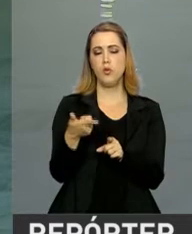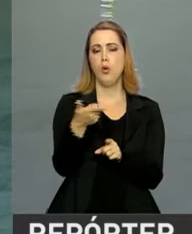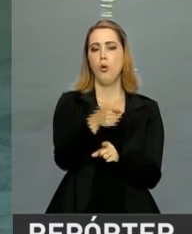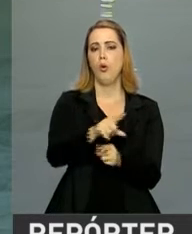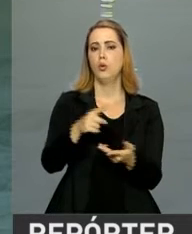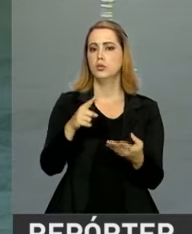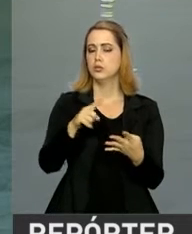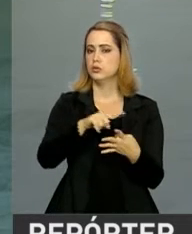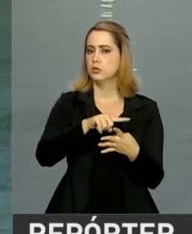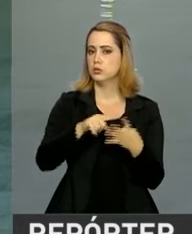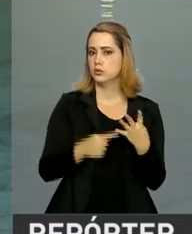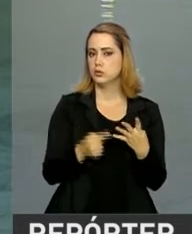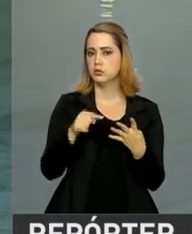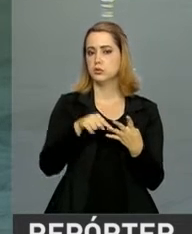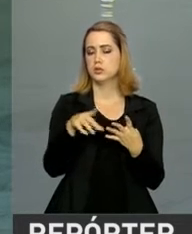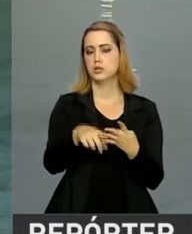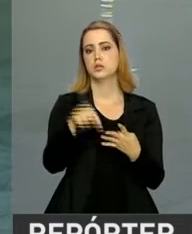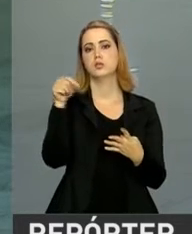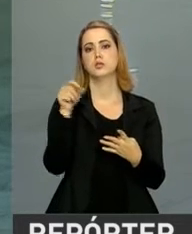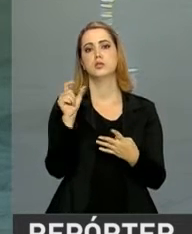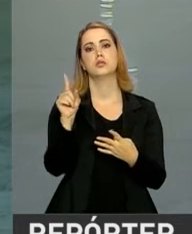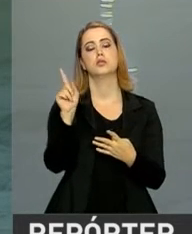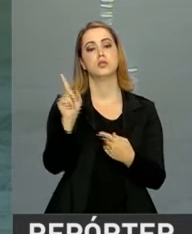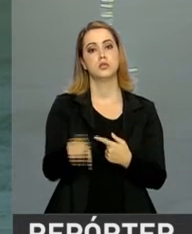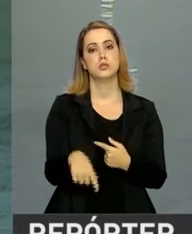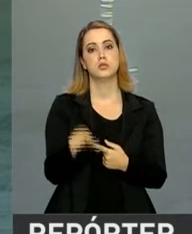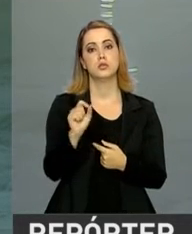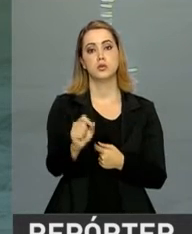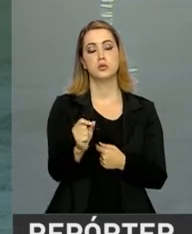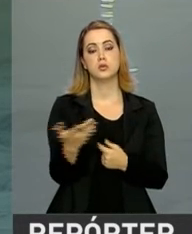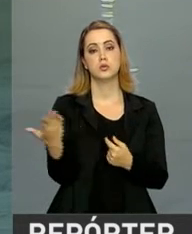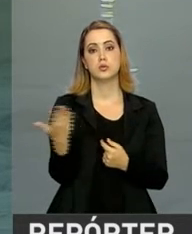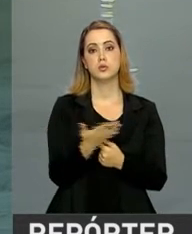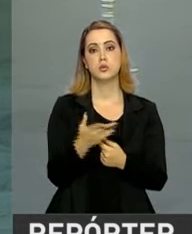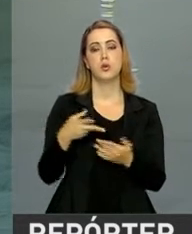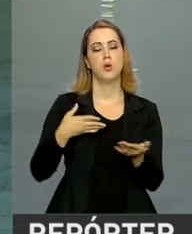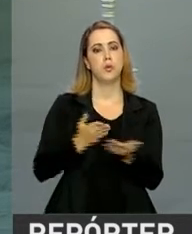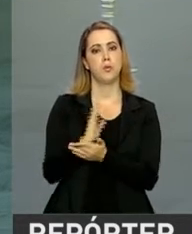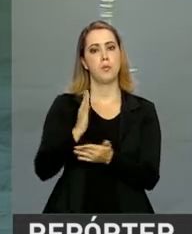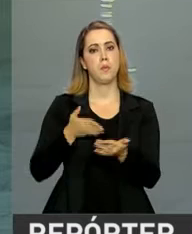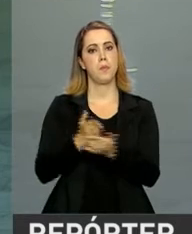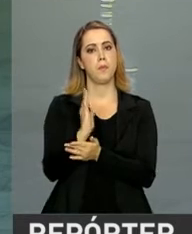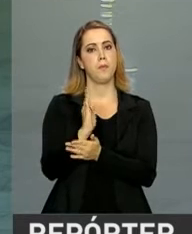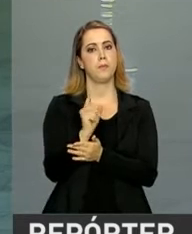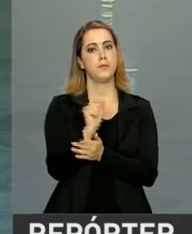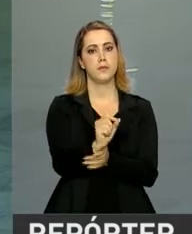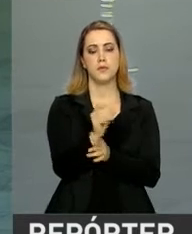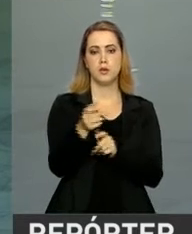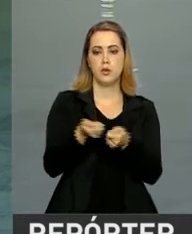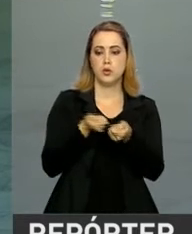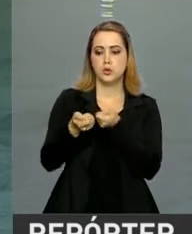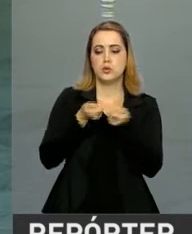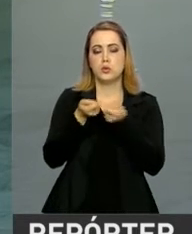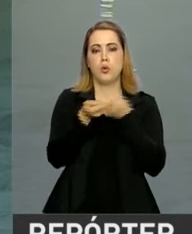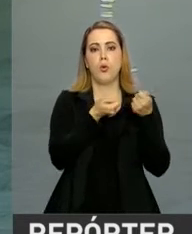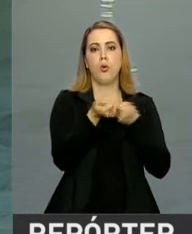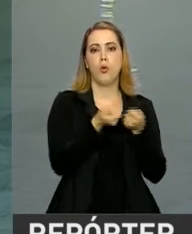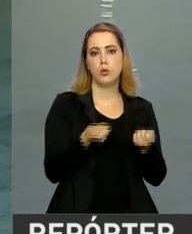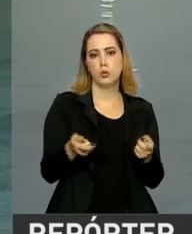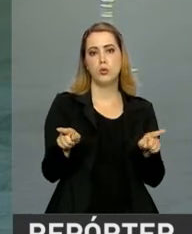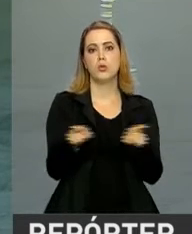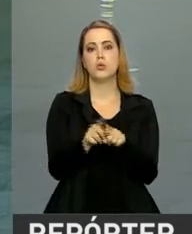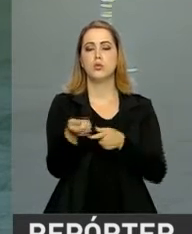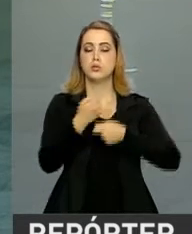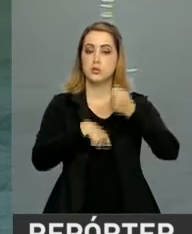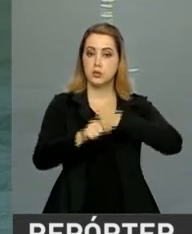banco central para esta decisão são o ritmo de aprovação e implementação dos ajustes necessários para a